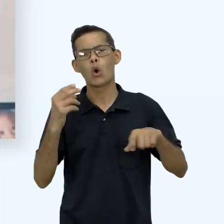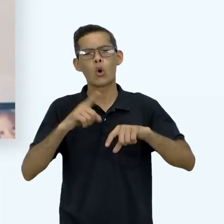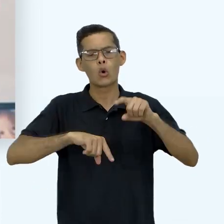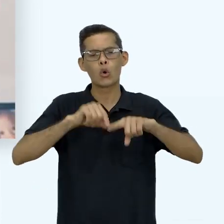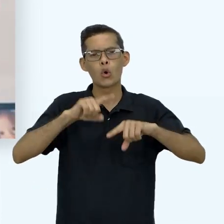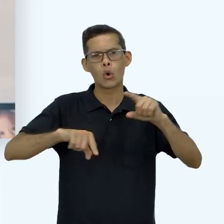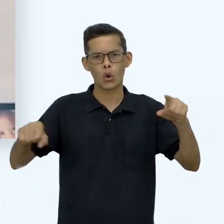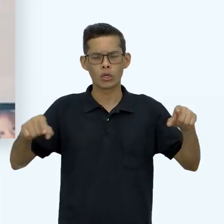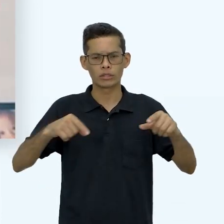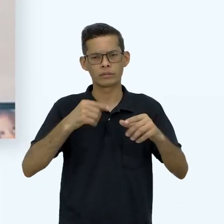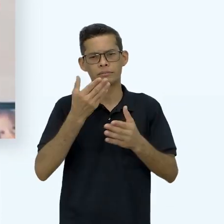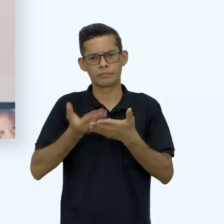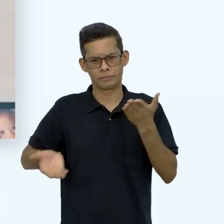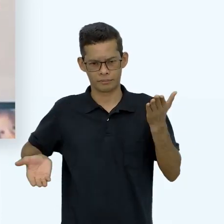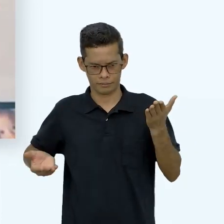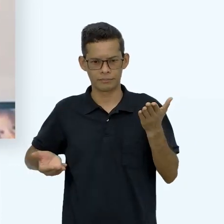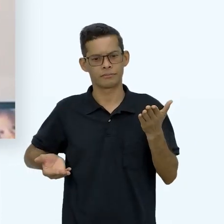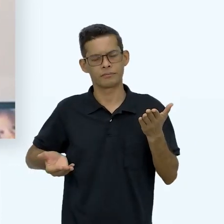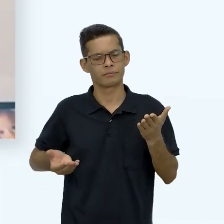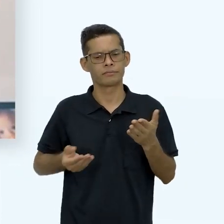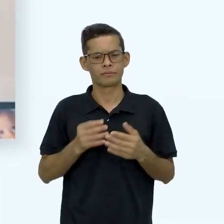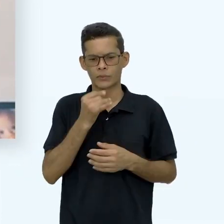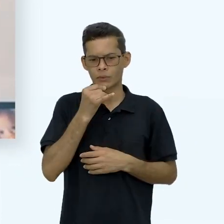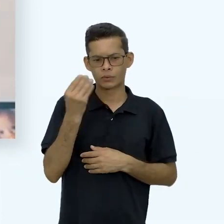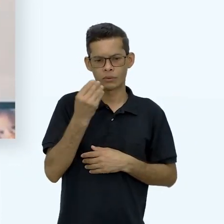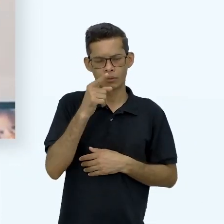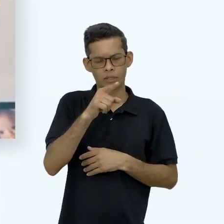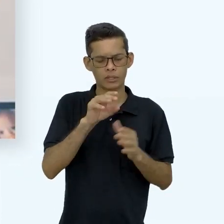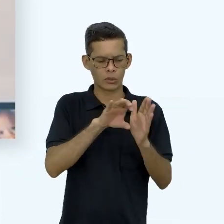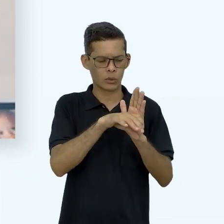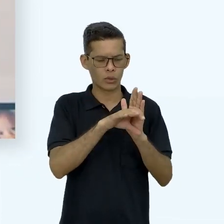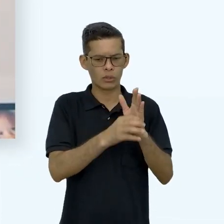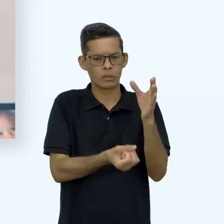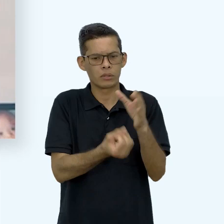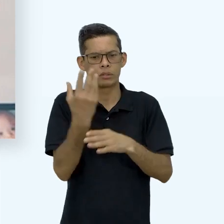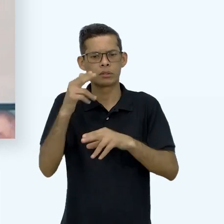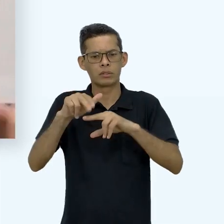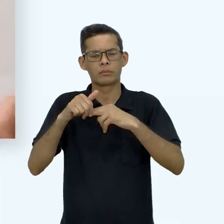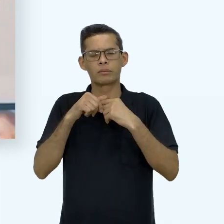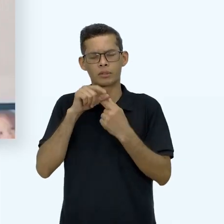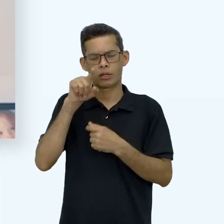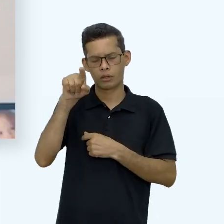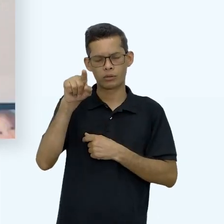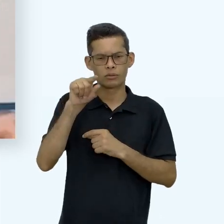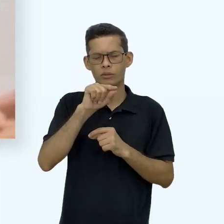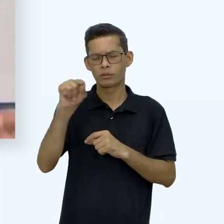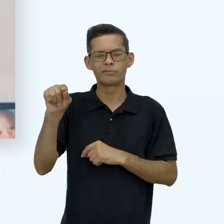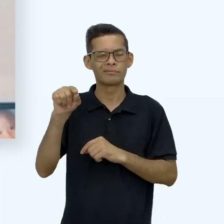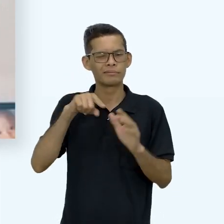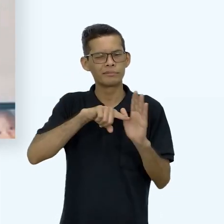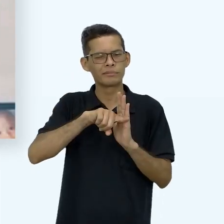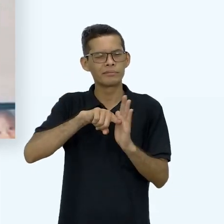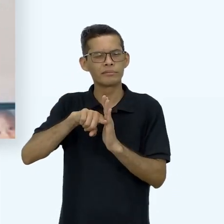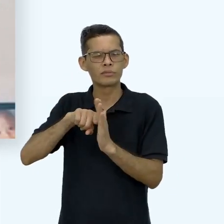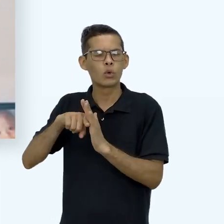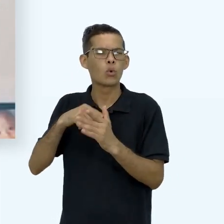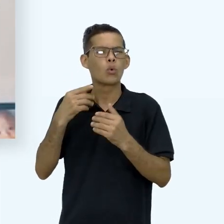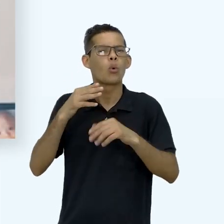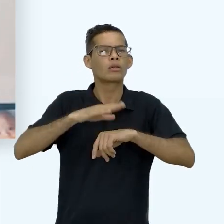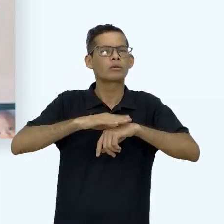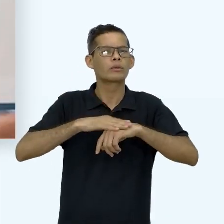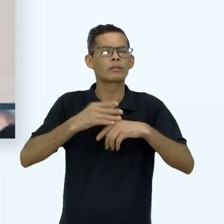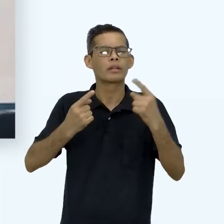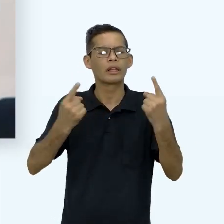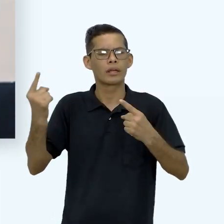cair pela metade. Esse conceito nasceu inicialmente para a radioatividade. quanto tempo levava para a radioatividade de